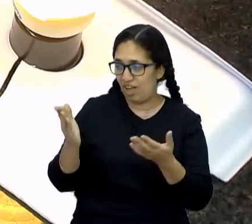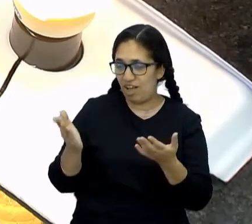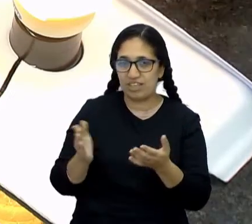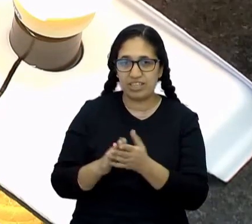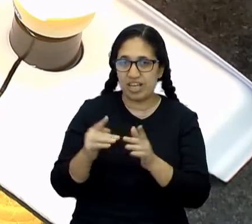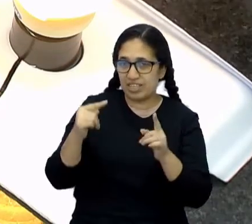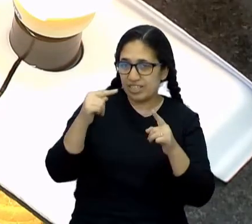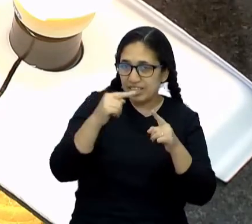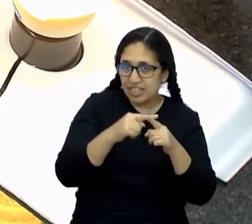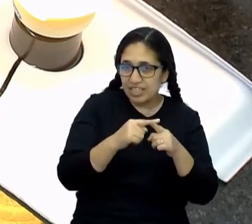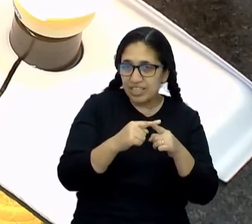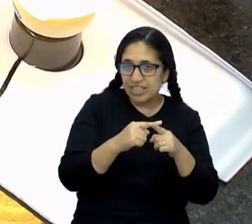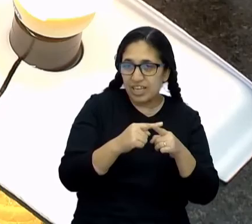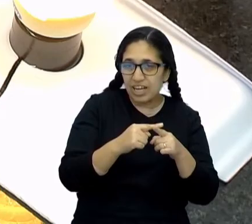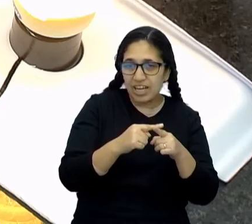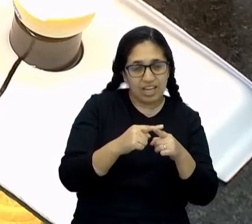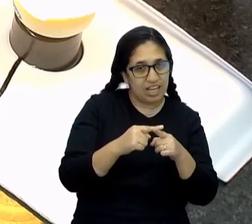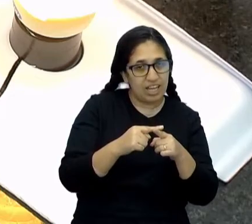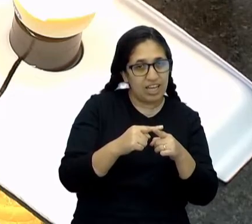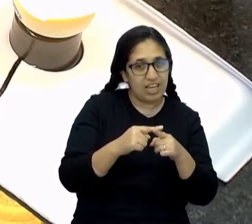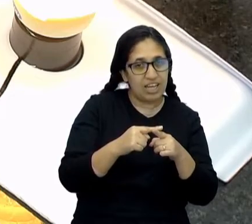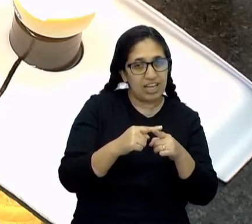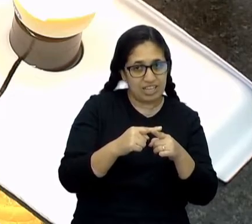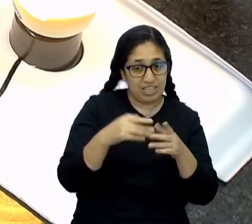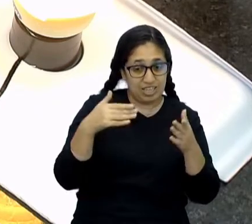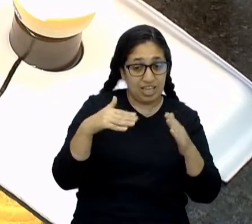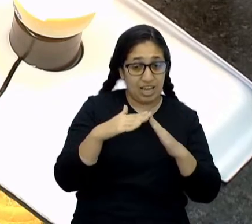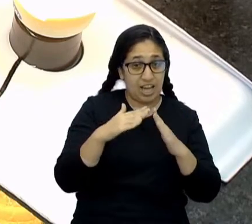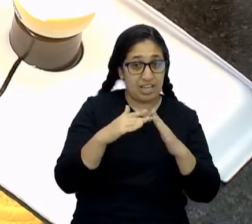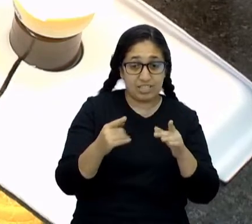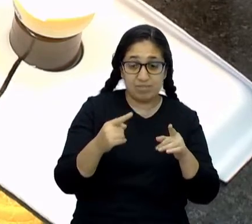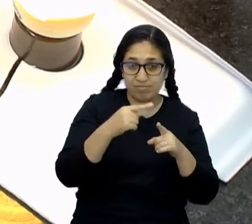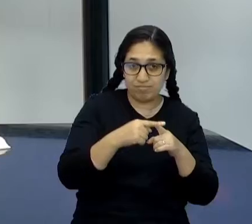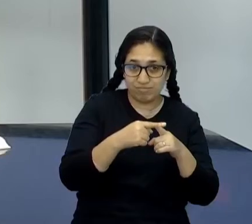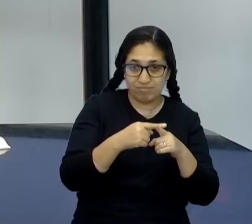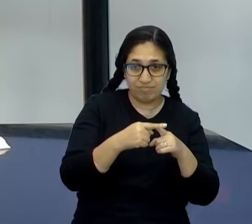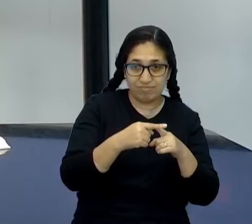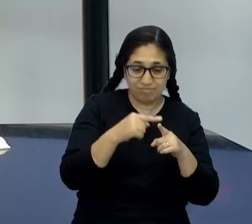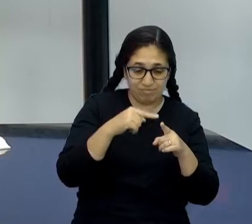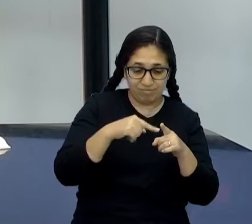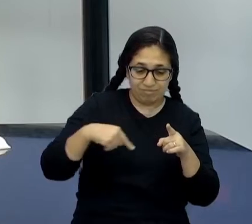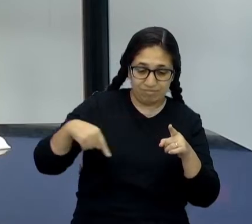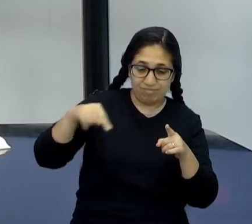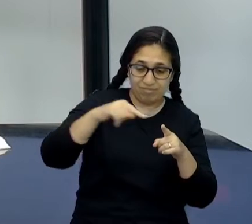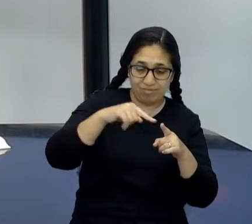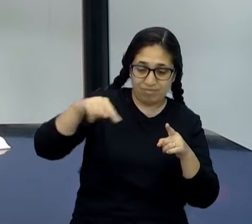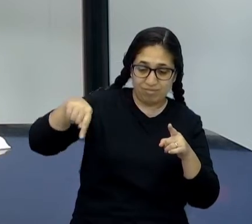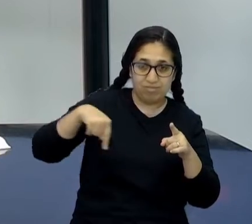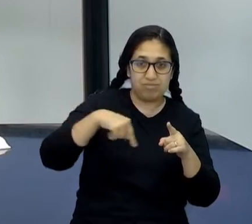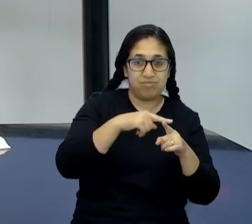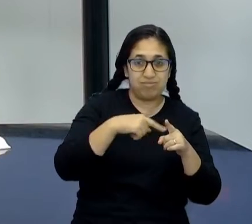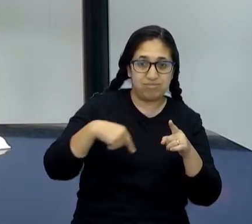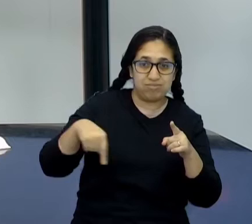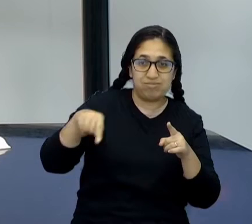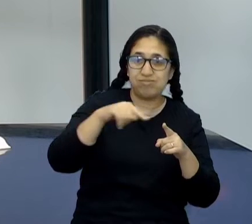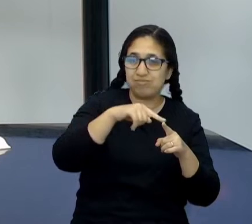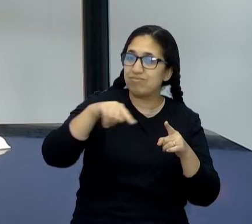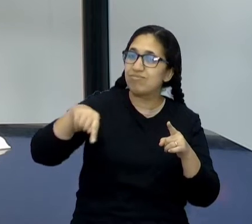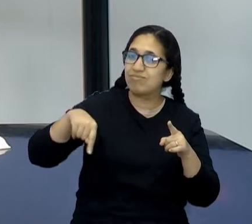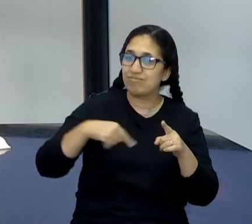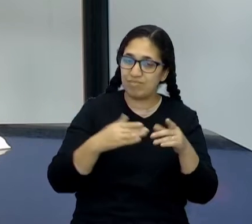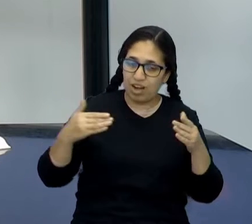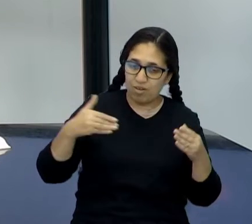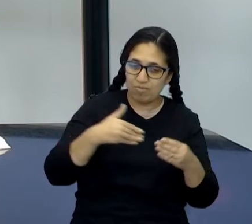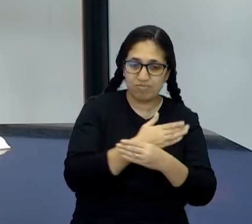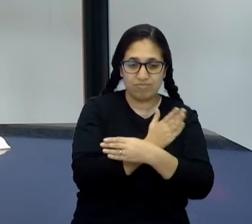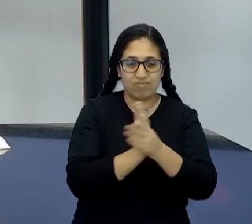gente liga aqui na nossa casa, a corrente circula alternadamente. Uma hora para um lado, outra hora para o